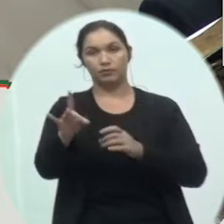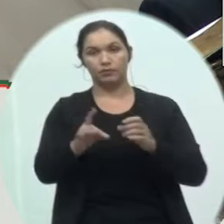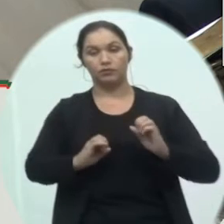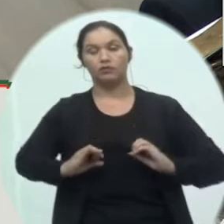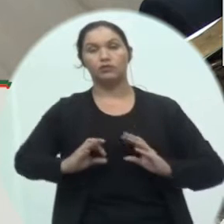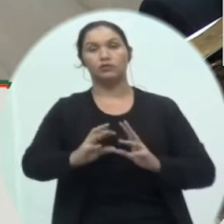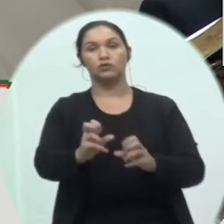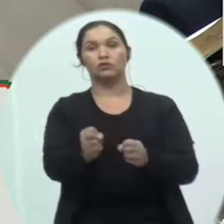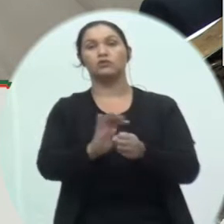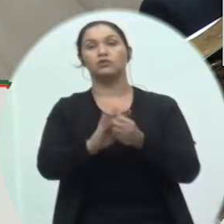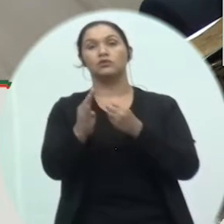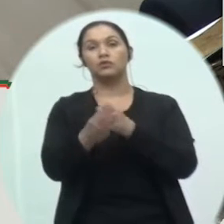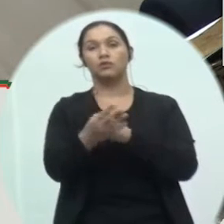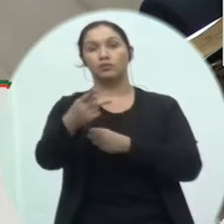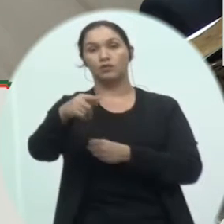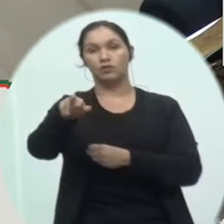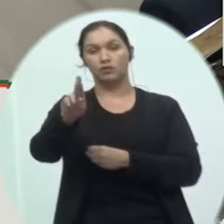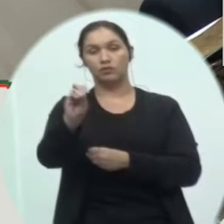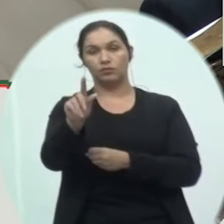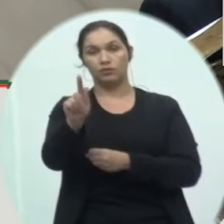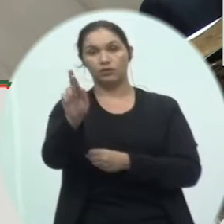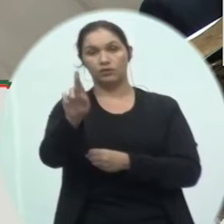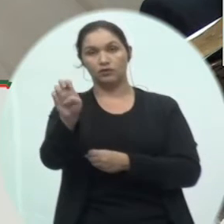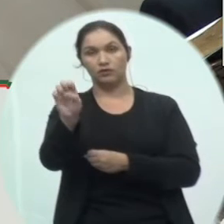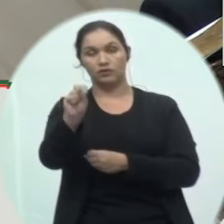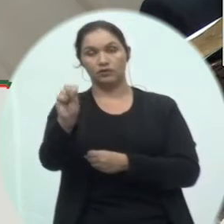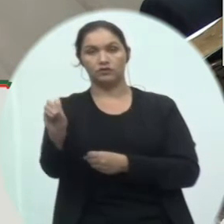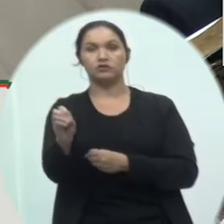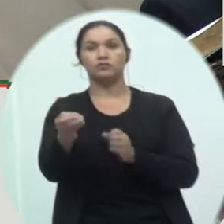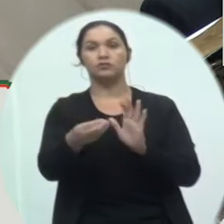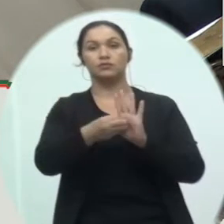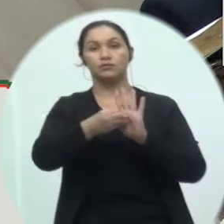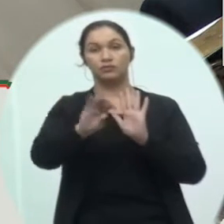em todas as ruas do bairro Progresso. Indicação número